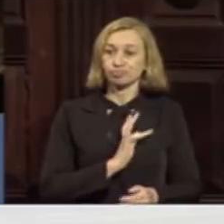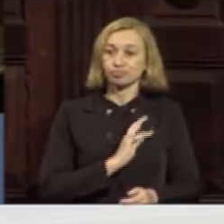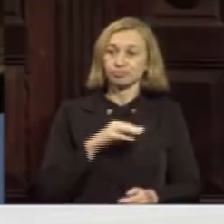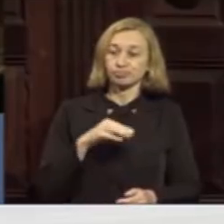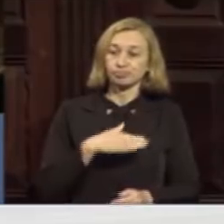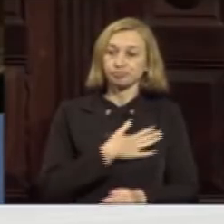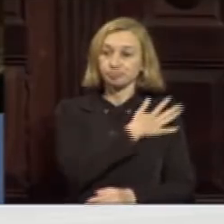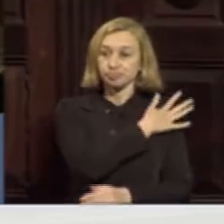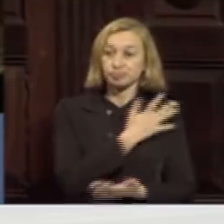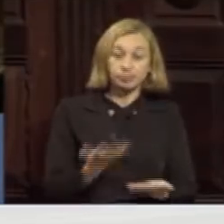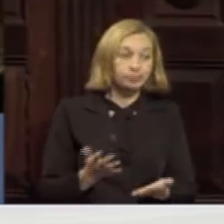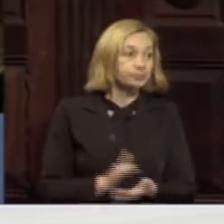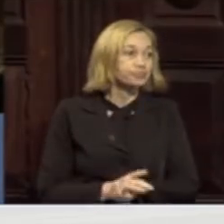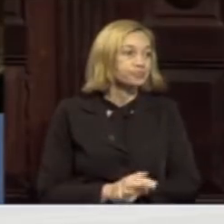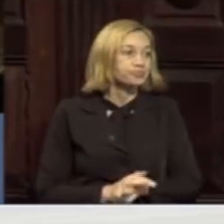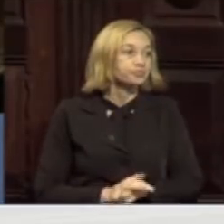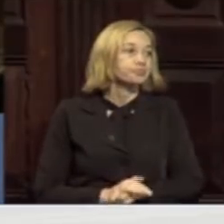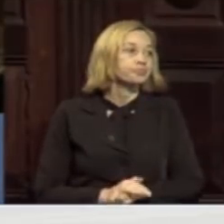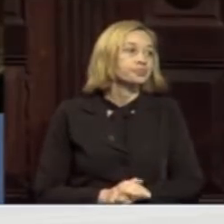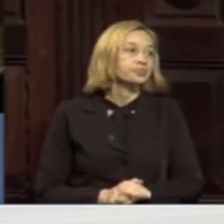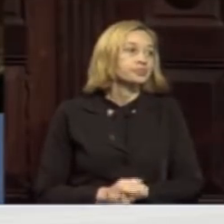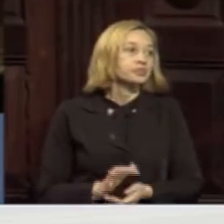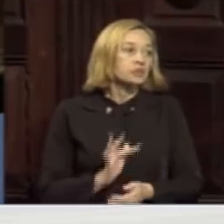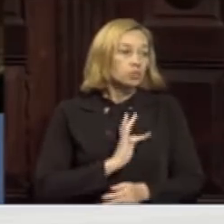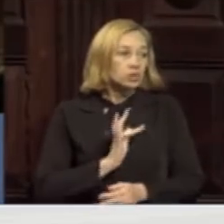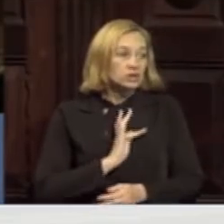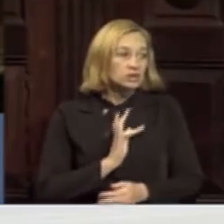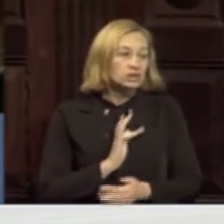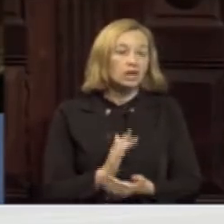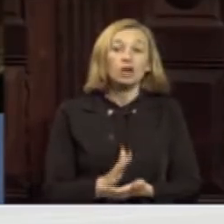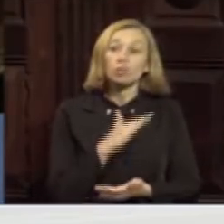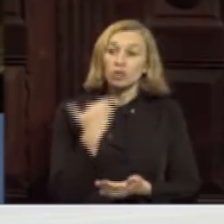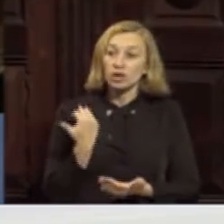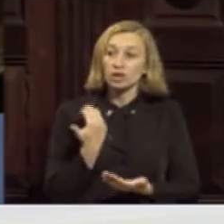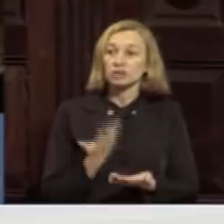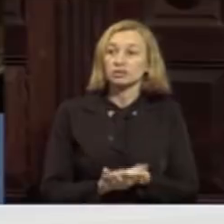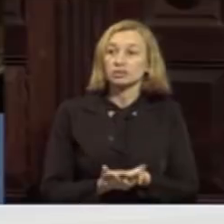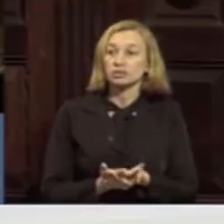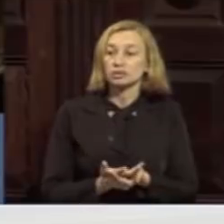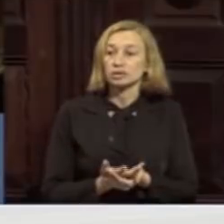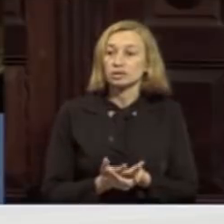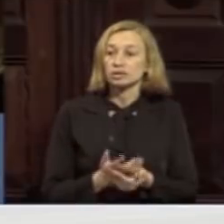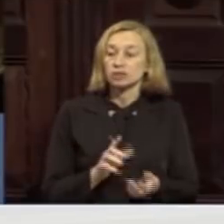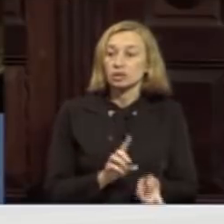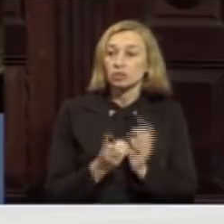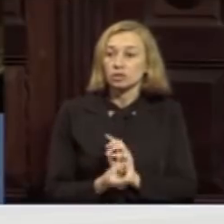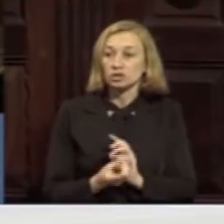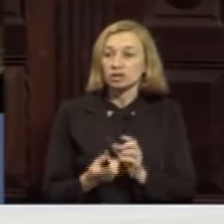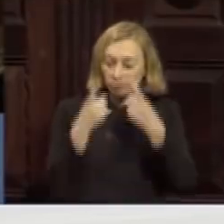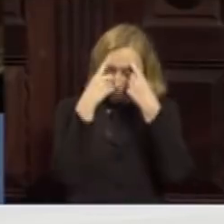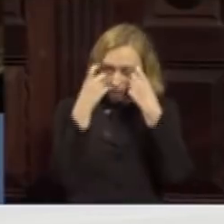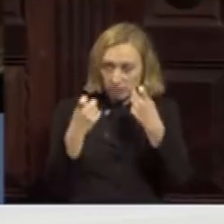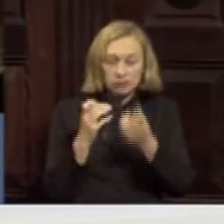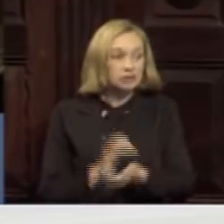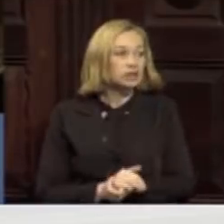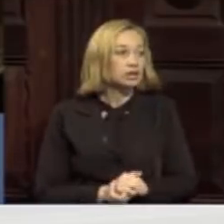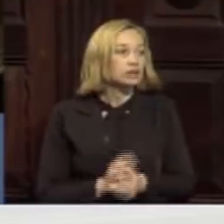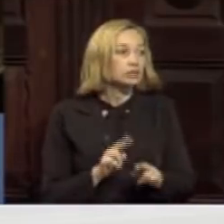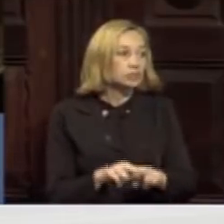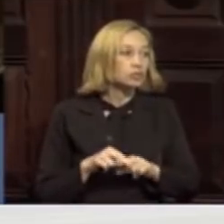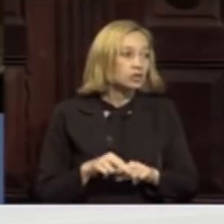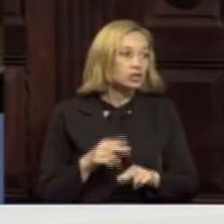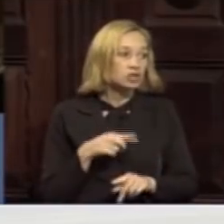morte, sejam de pessoas, sejam de policiais, sem que o combate à violência avance e prospere, como todos esperamos. Por isso,